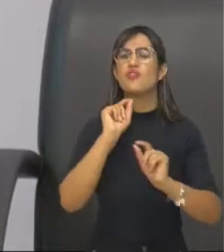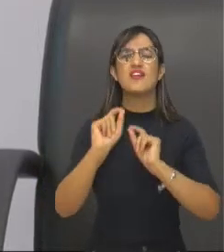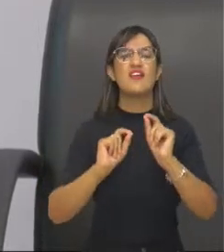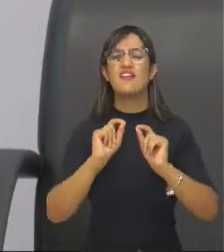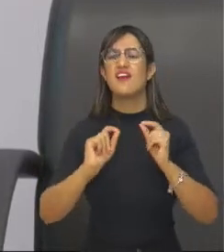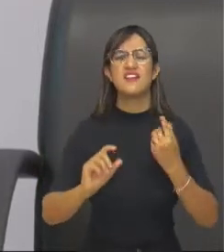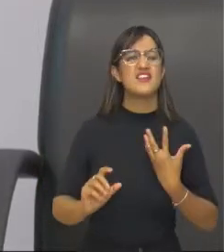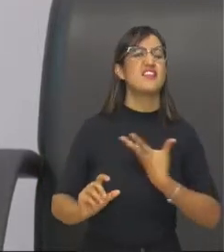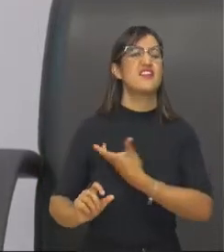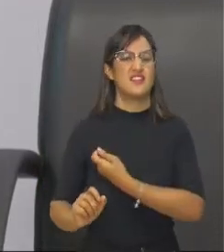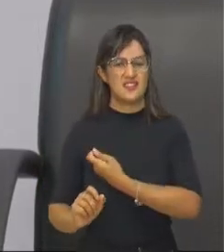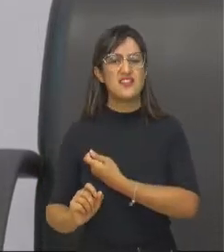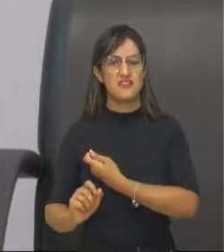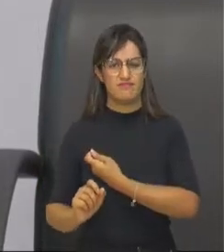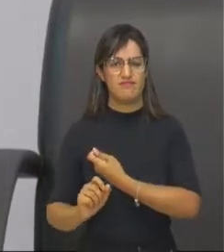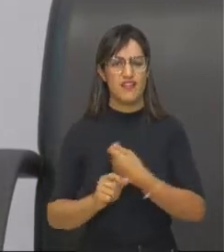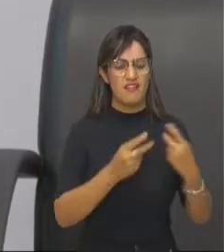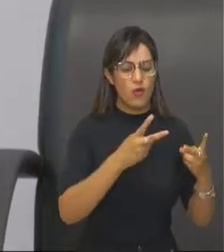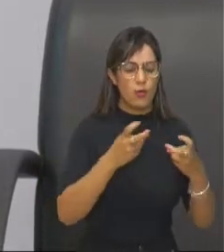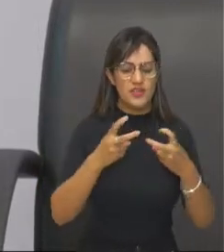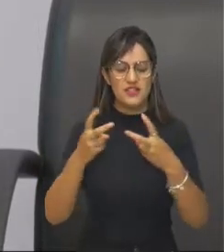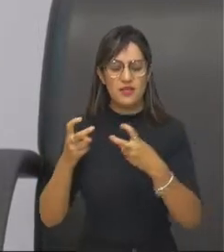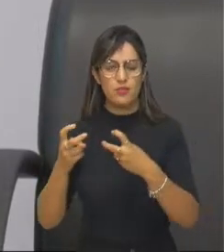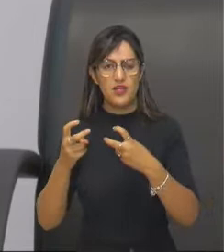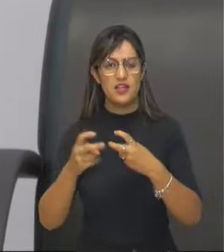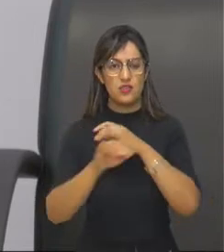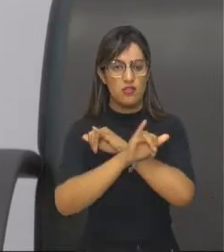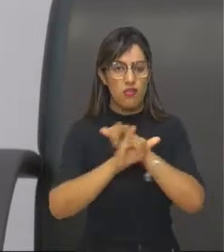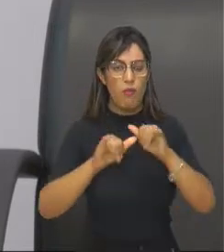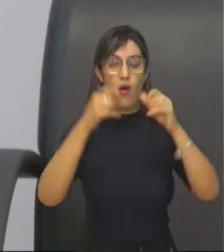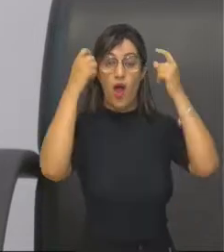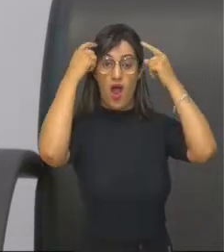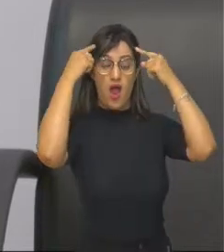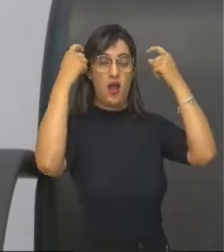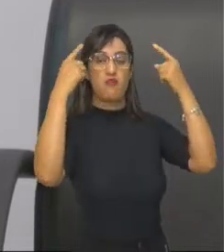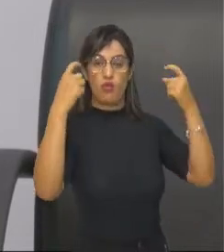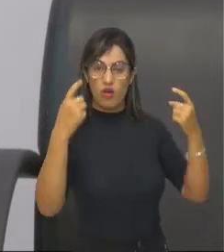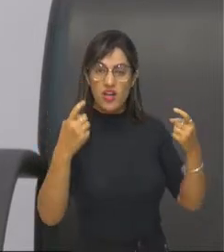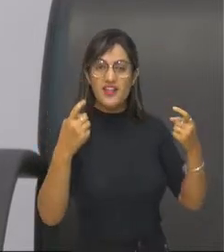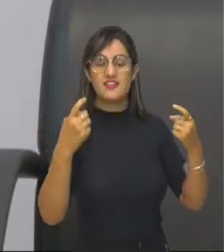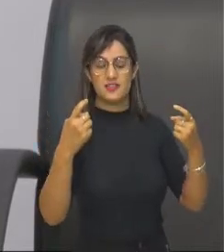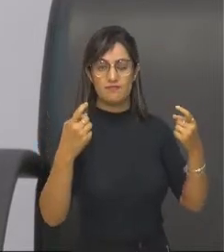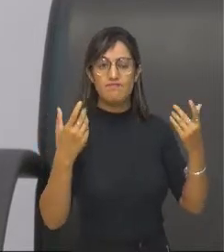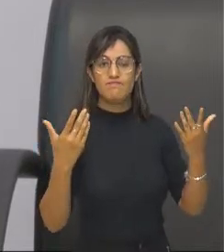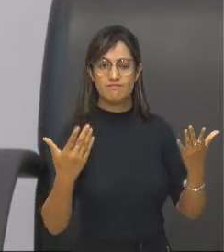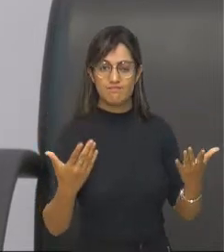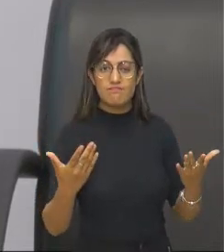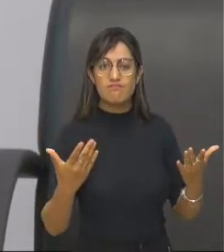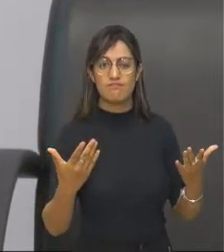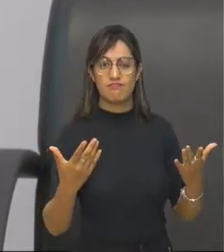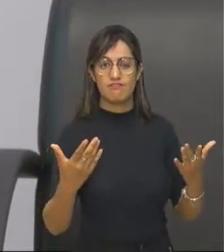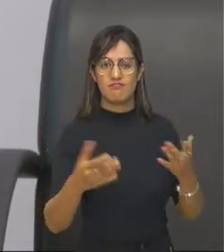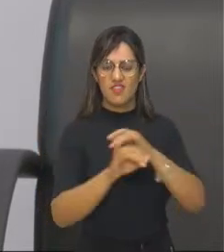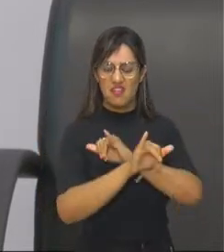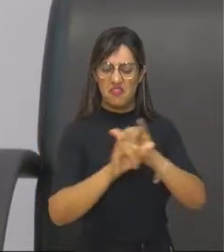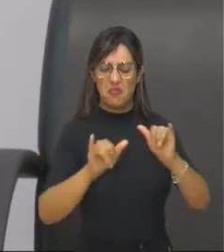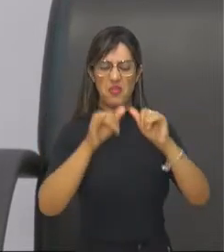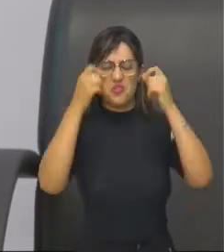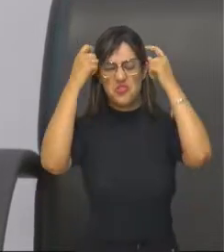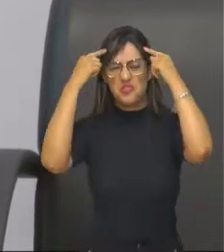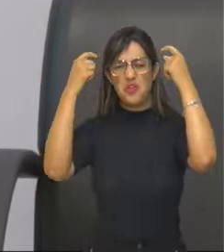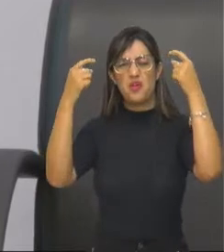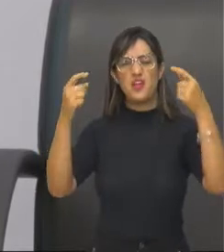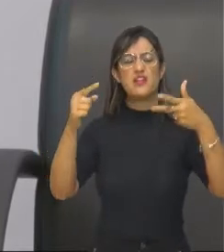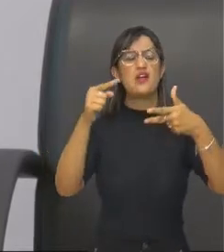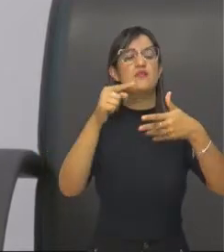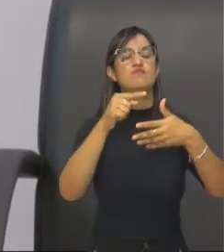de violência, como bem você disse. E só achava notícias de violência,